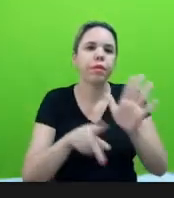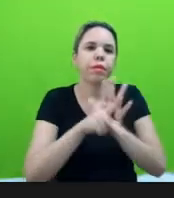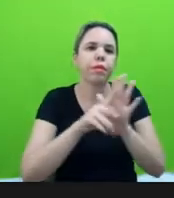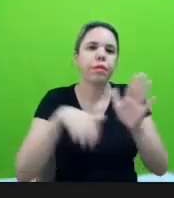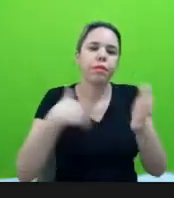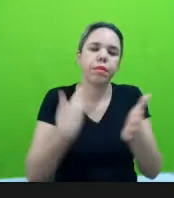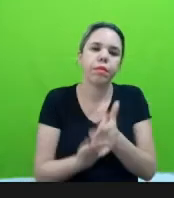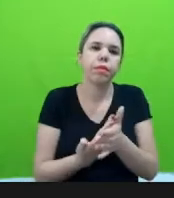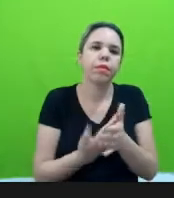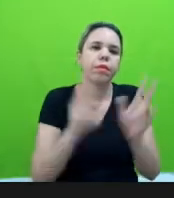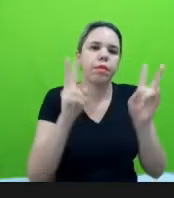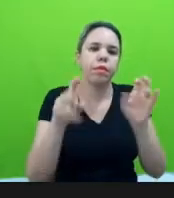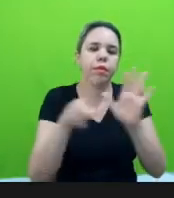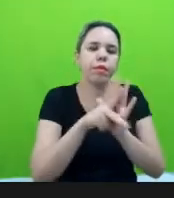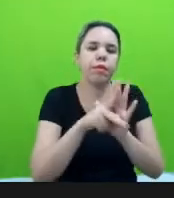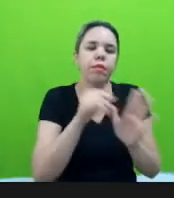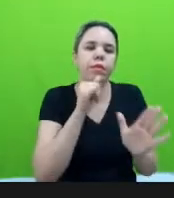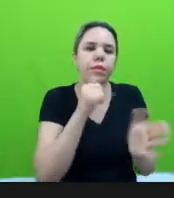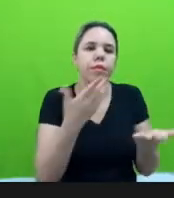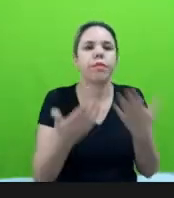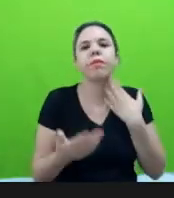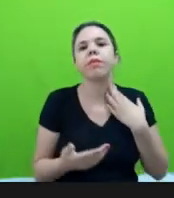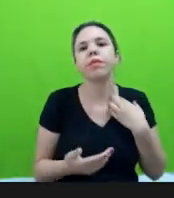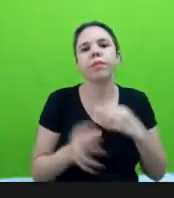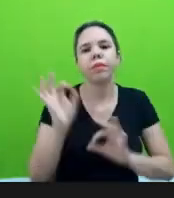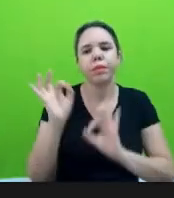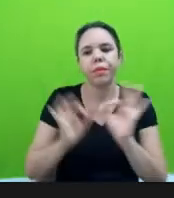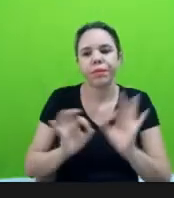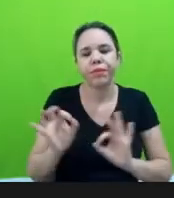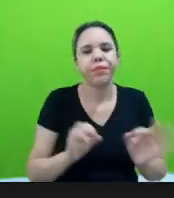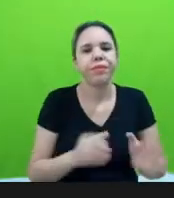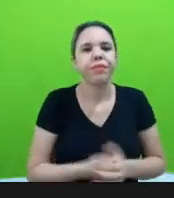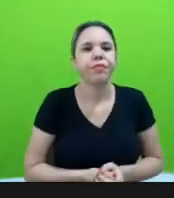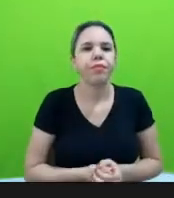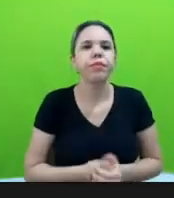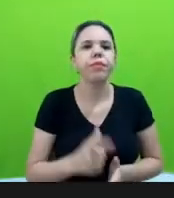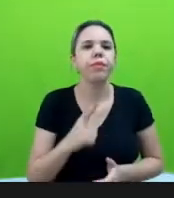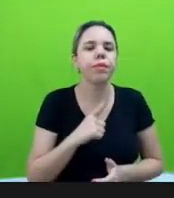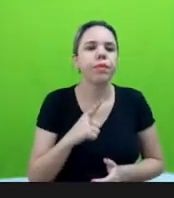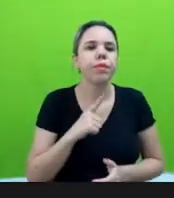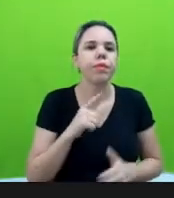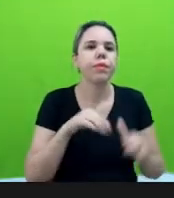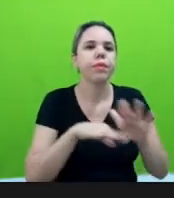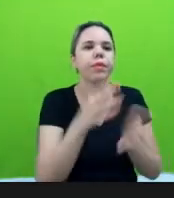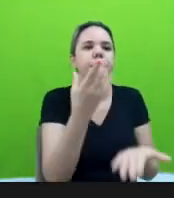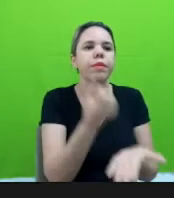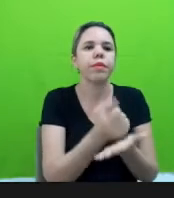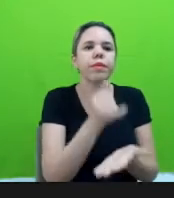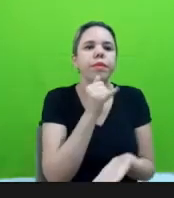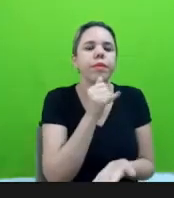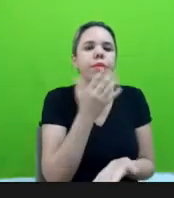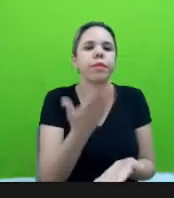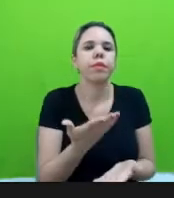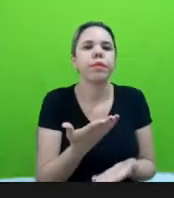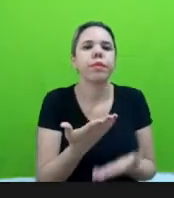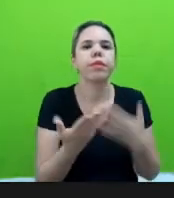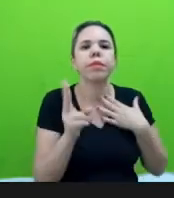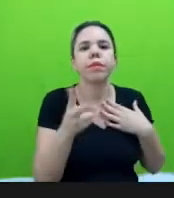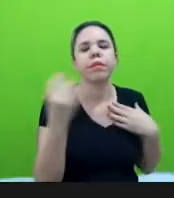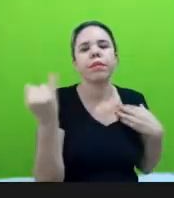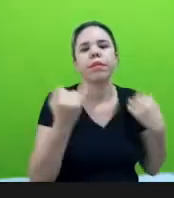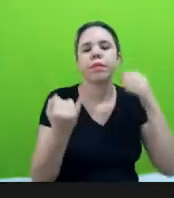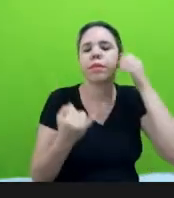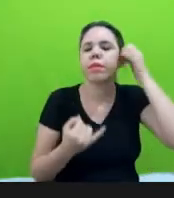inclusive, sobre decisões, sobre documentos preparatórios. Então, você tem esse arquivo, é sempre muito importante. Assim.